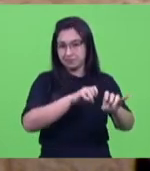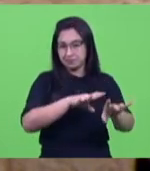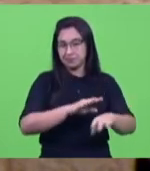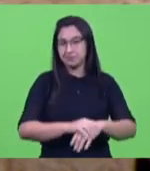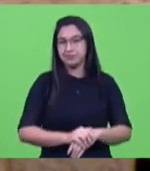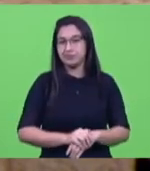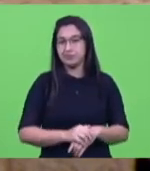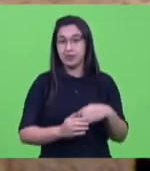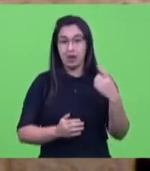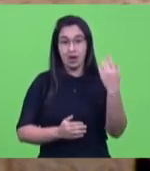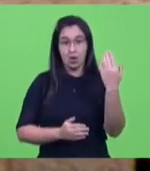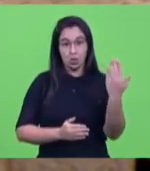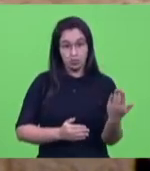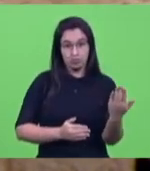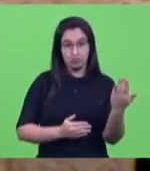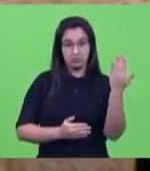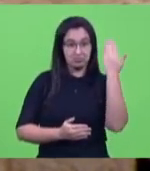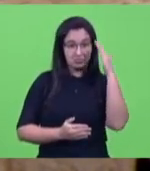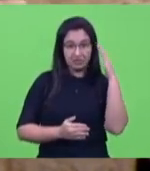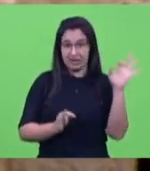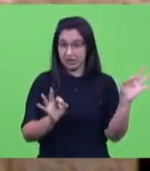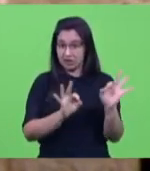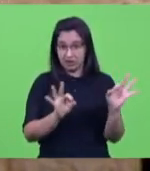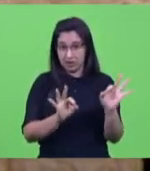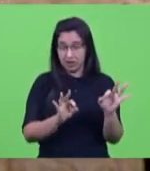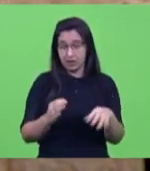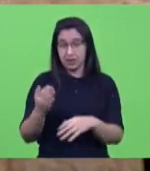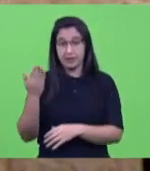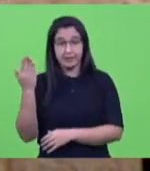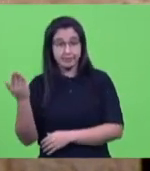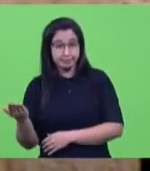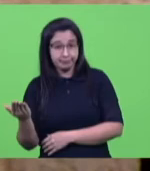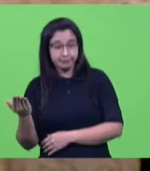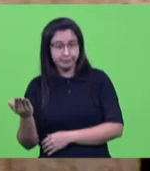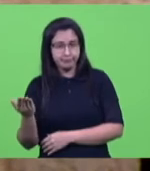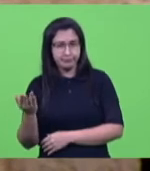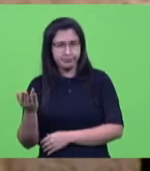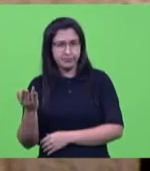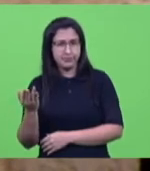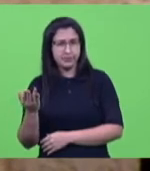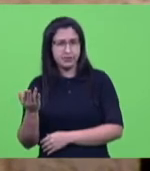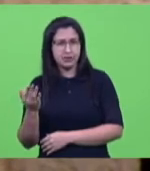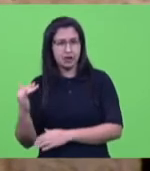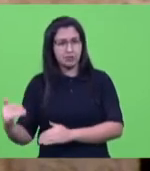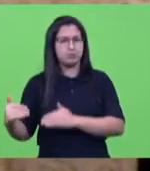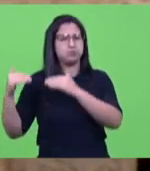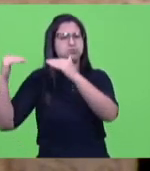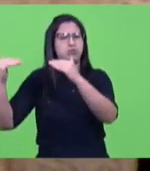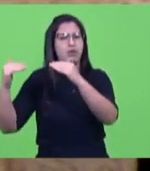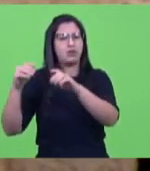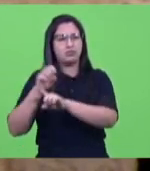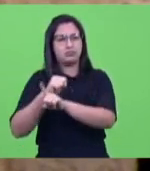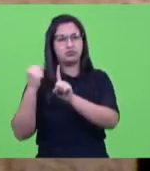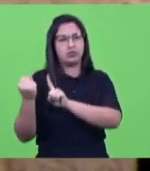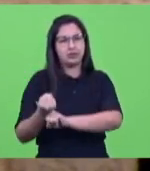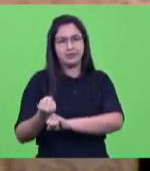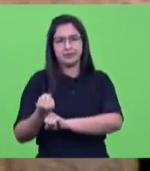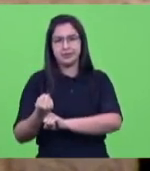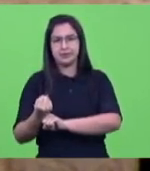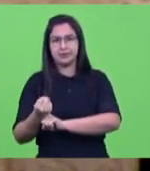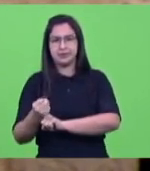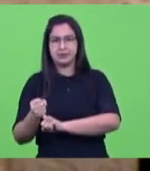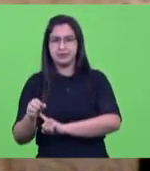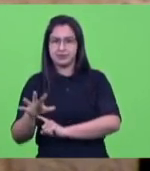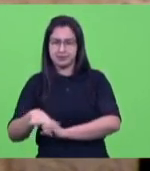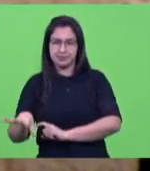que não entendem de educação domiciliar e aqueles que têm uma visão mais autoritária, socialista da sociedade.